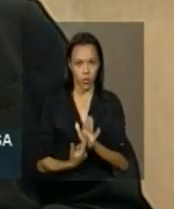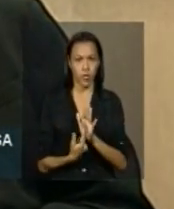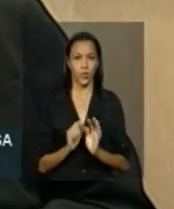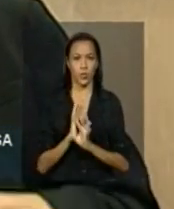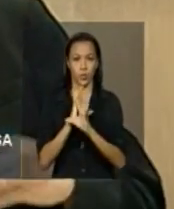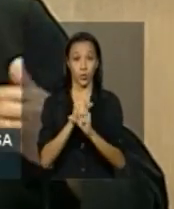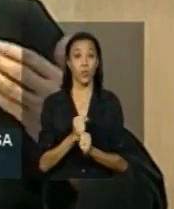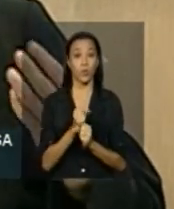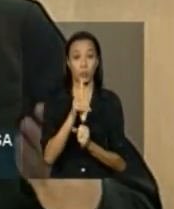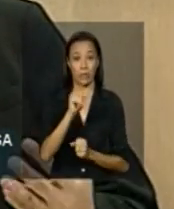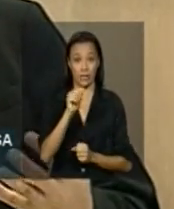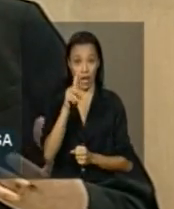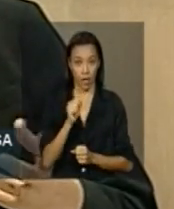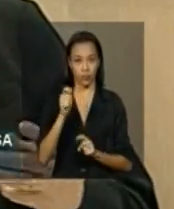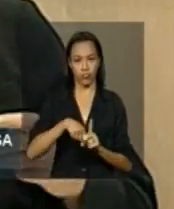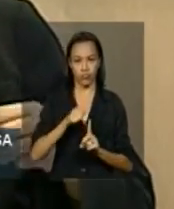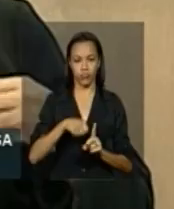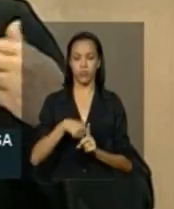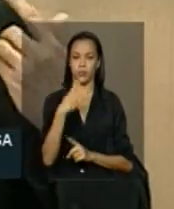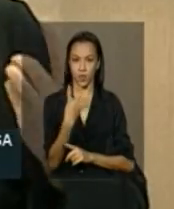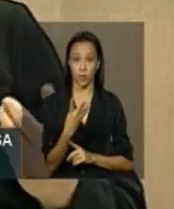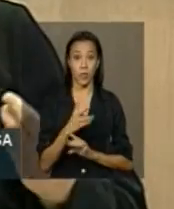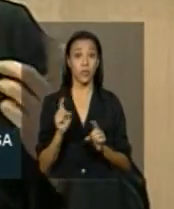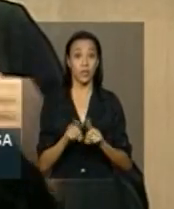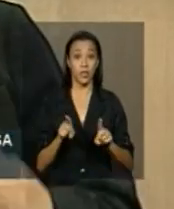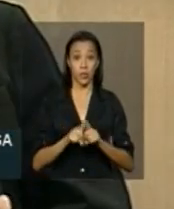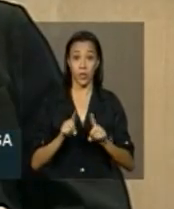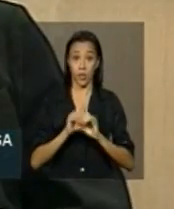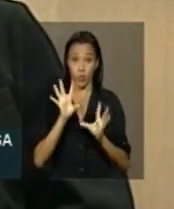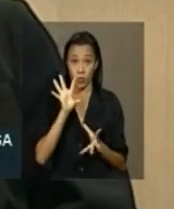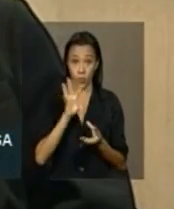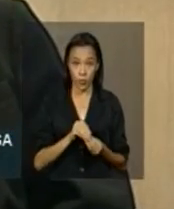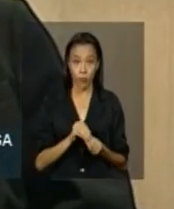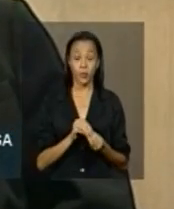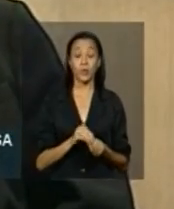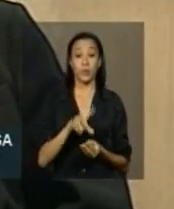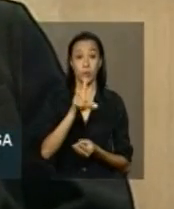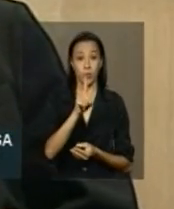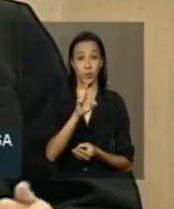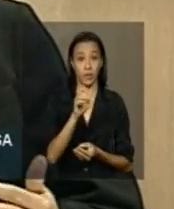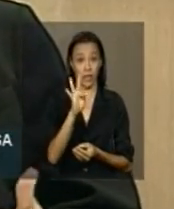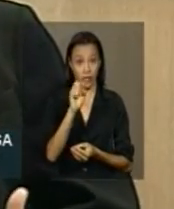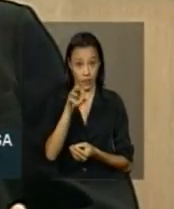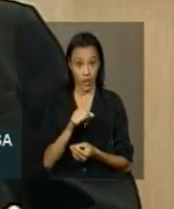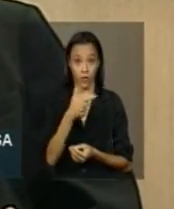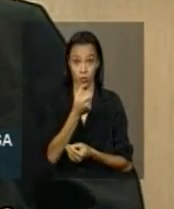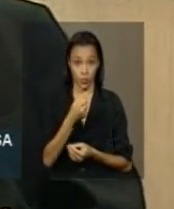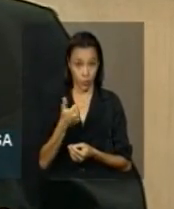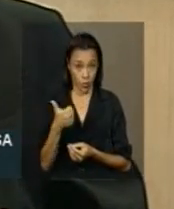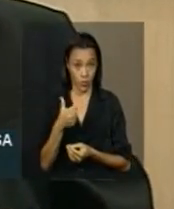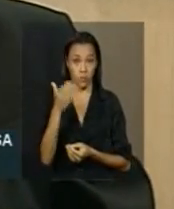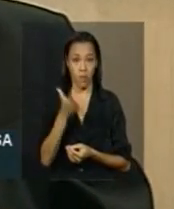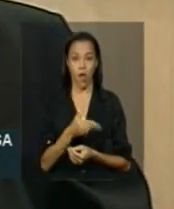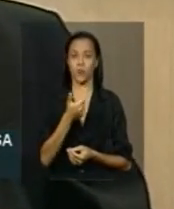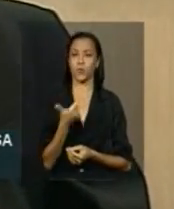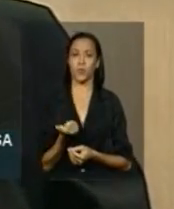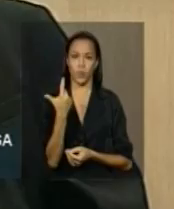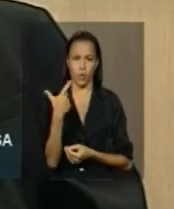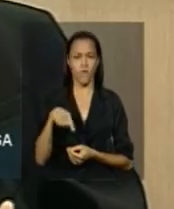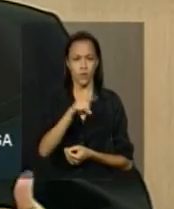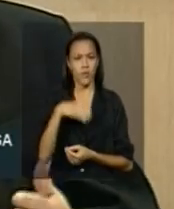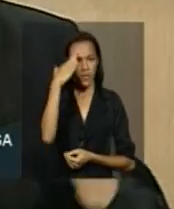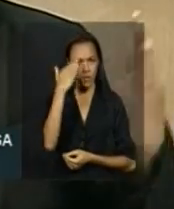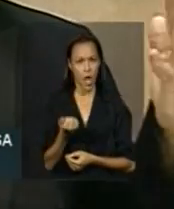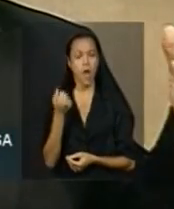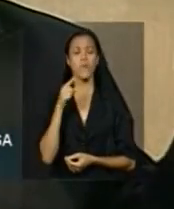deter dos últimos 4 meses e o resultado do deter 2011/2012 como todos vocês sabem